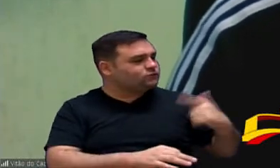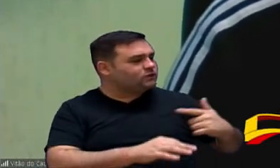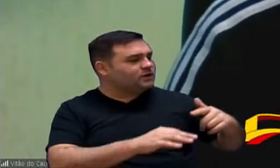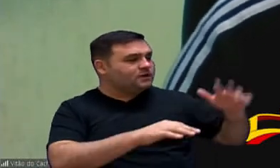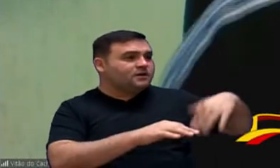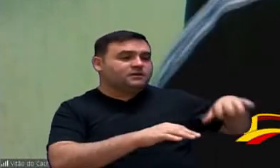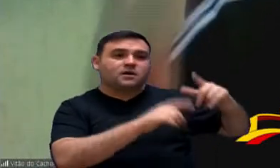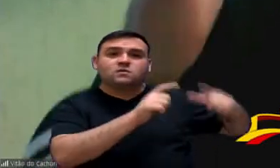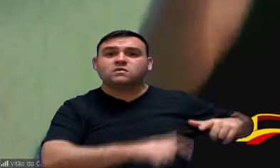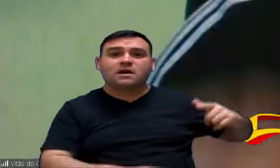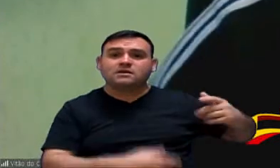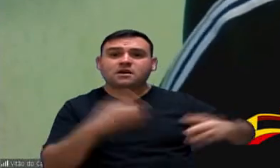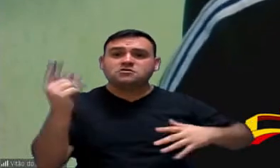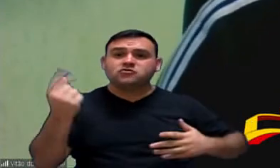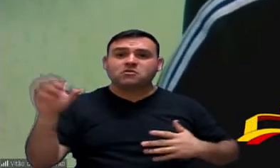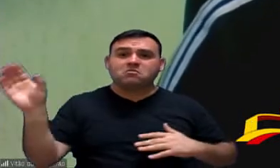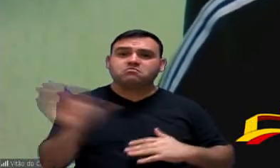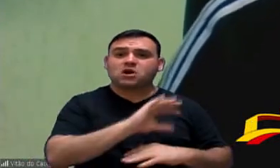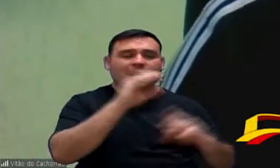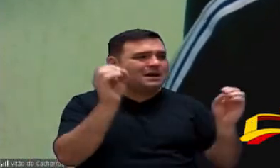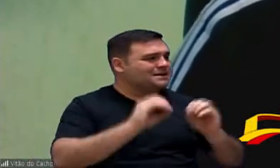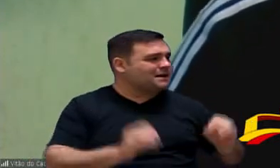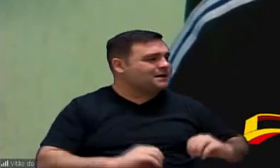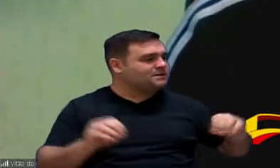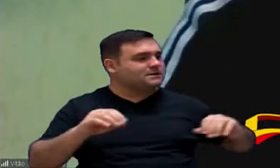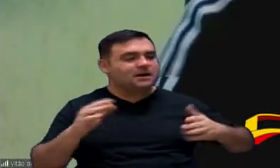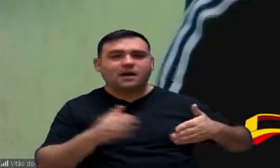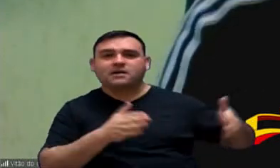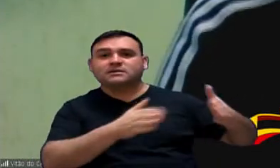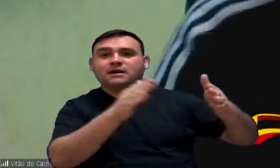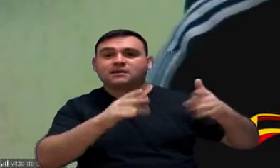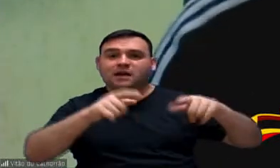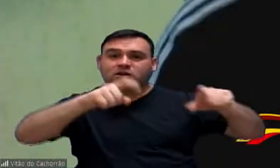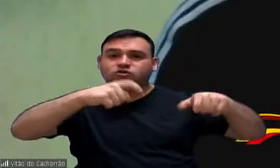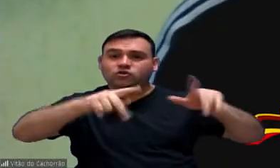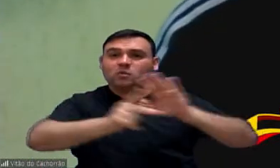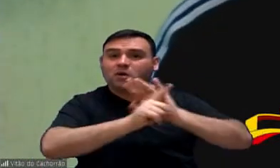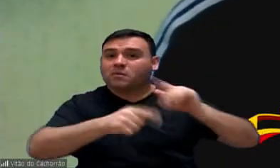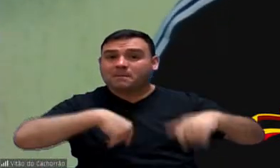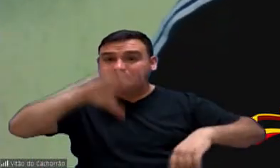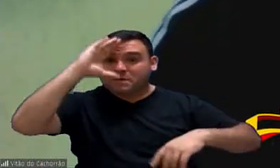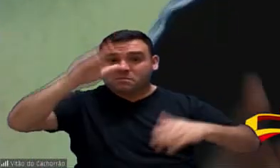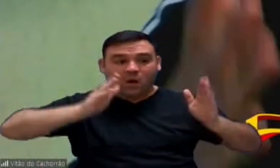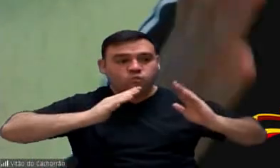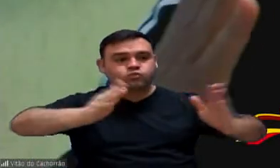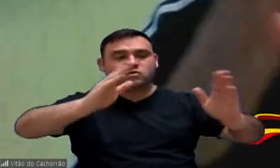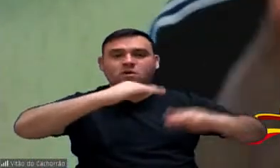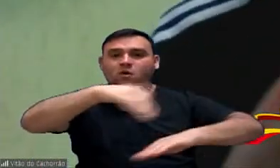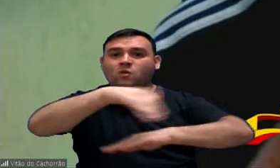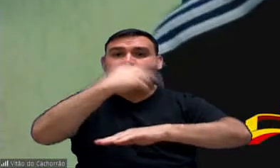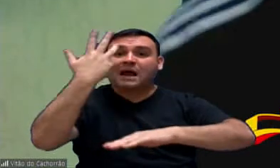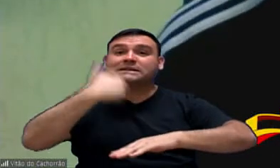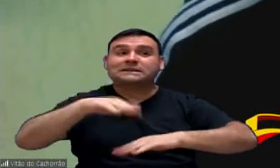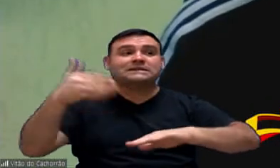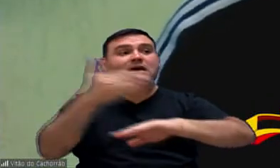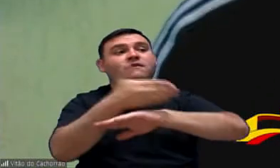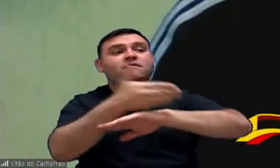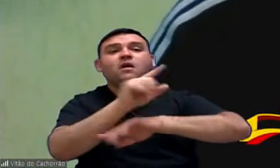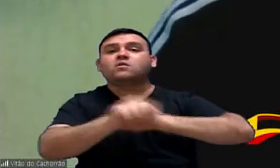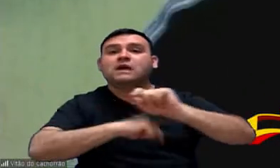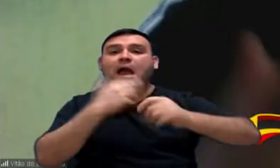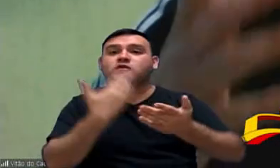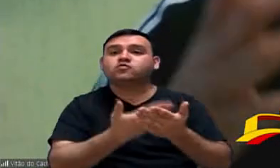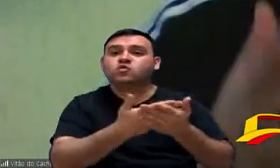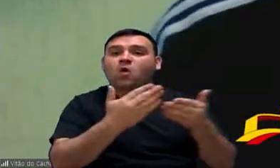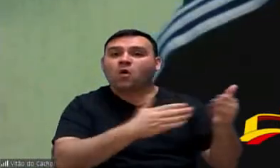para asfaltar, Salatiel, não mandaram uma emenda para asfaltar essas estradas rurais, principalmente a principal, onde as crianças vão para a escola, onde